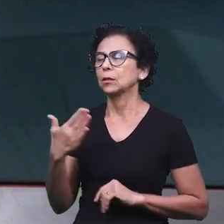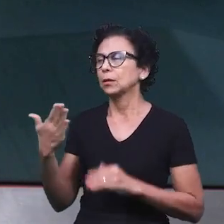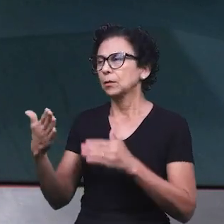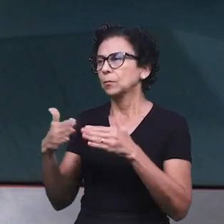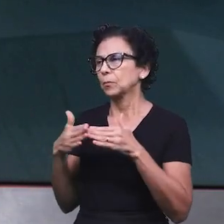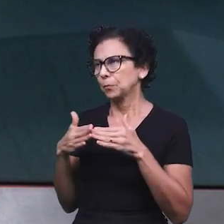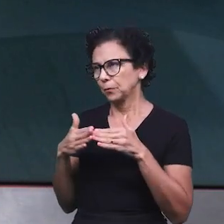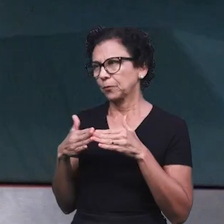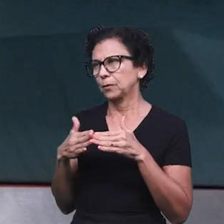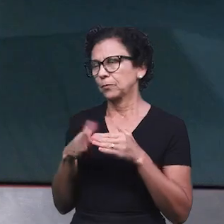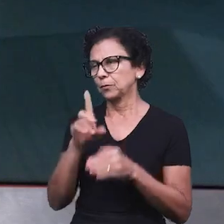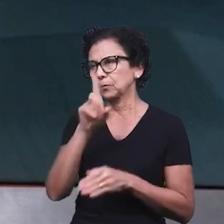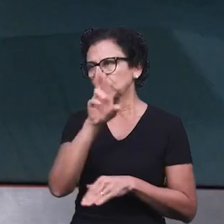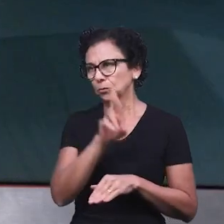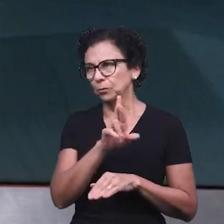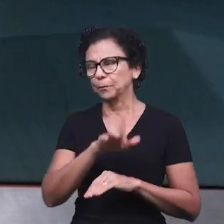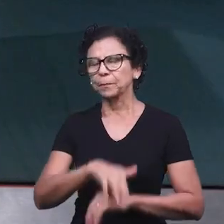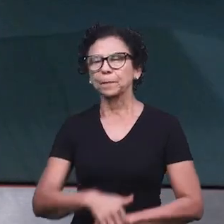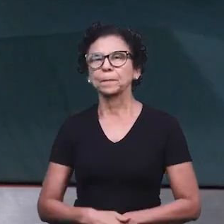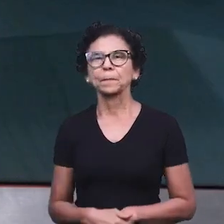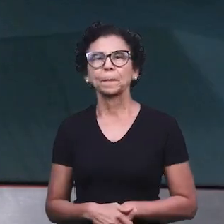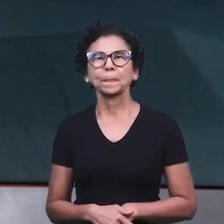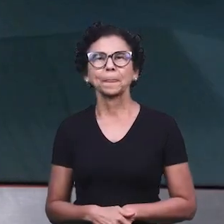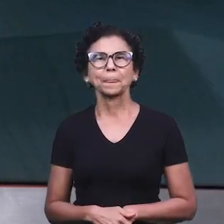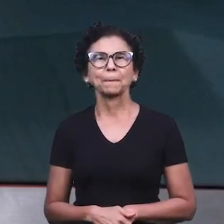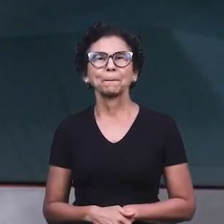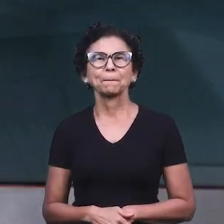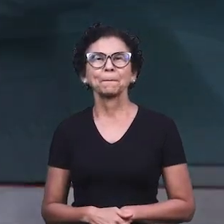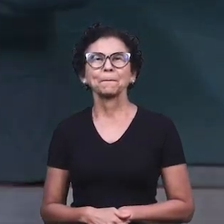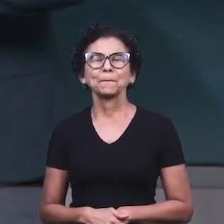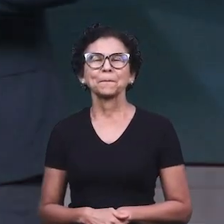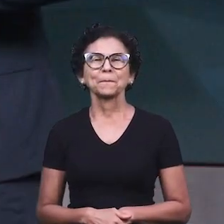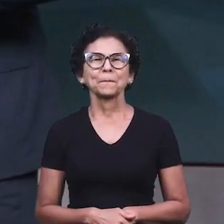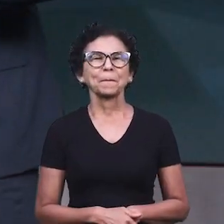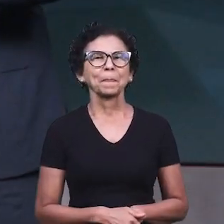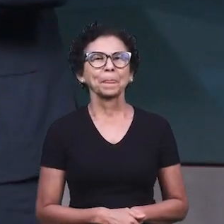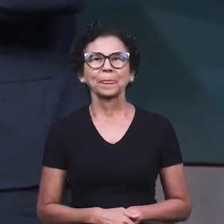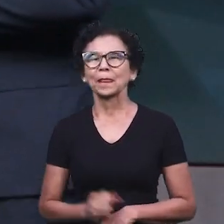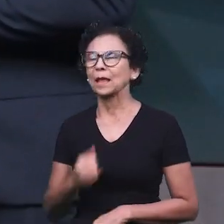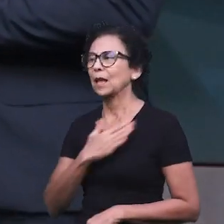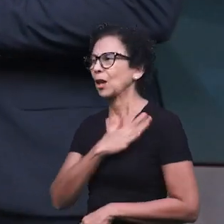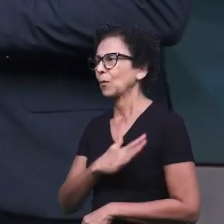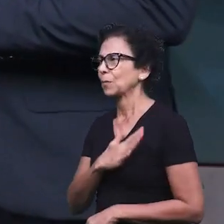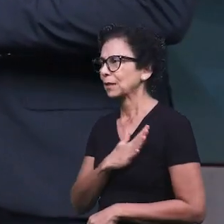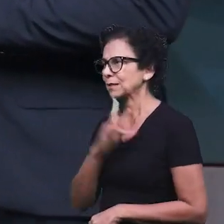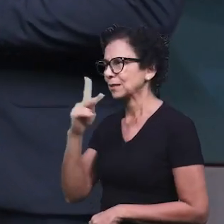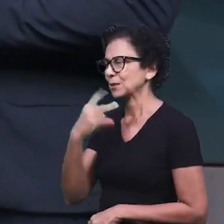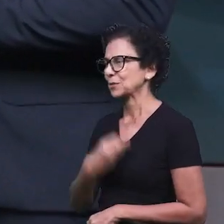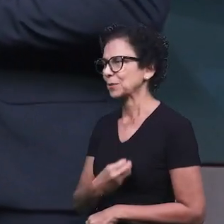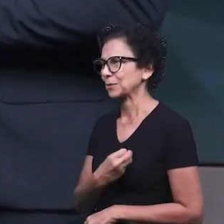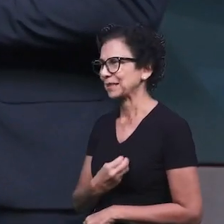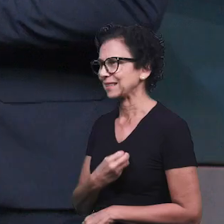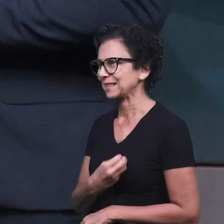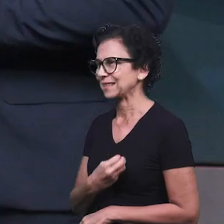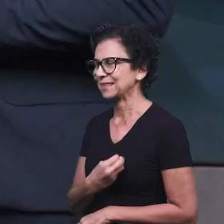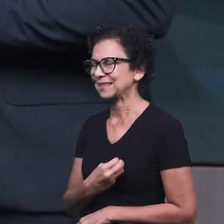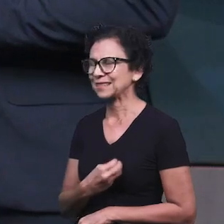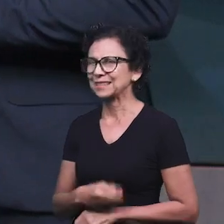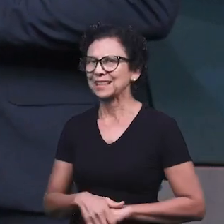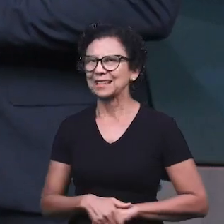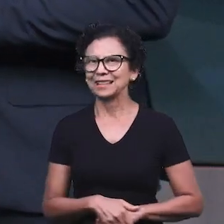então ao nosso diálogo com o doutor Lucélio Batista. Muito bem, doutor Lucélio, é um prazer tê-lo aqui